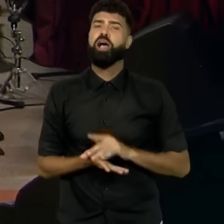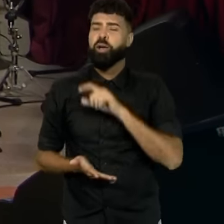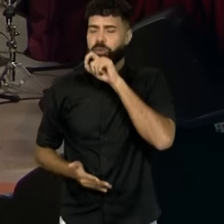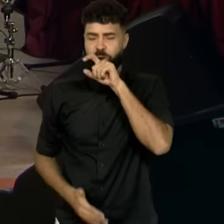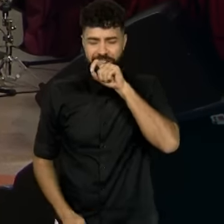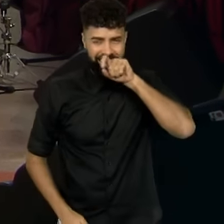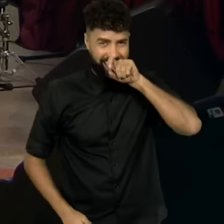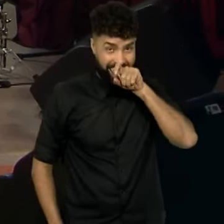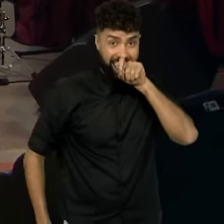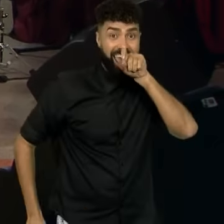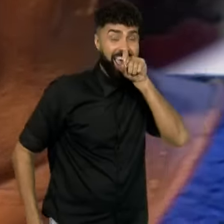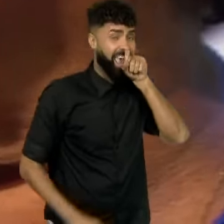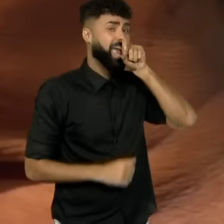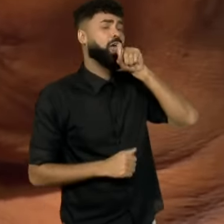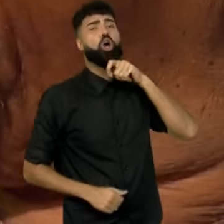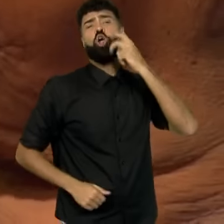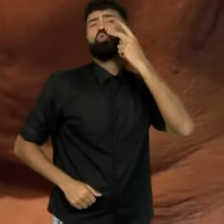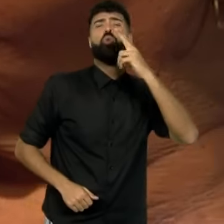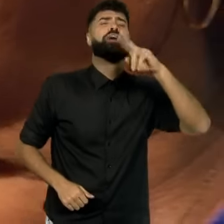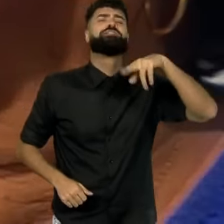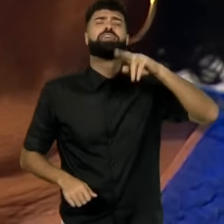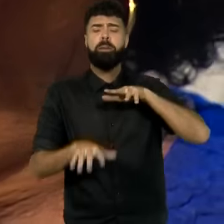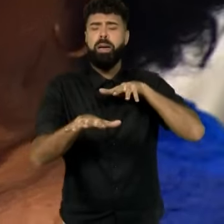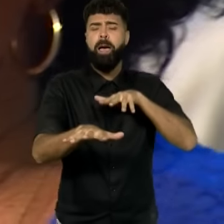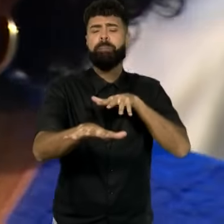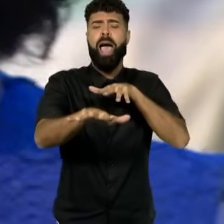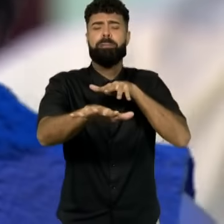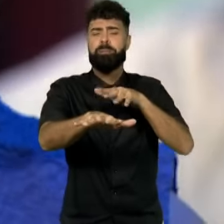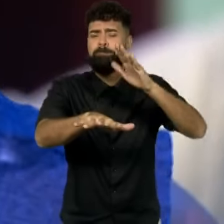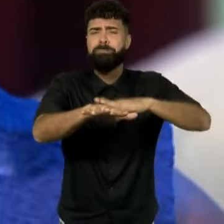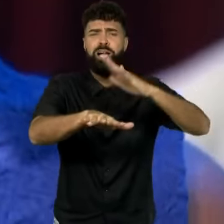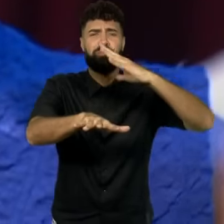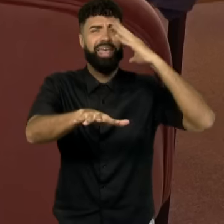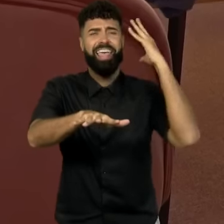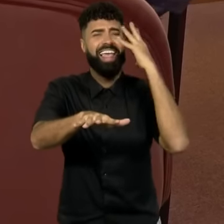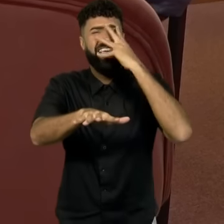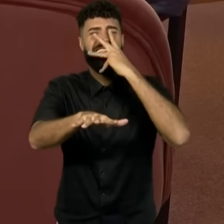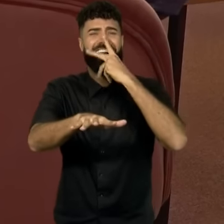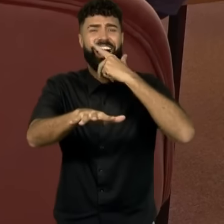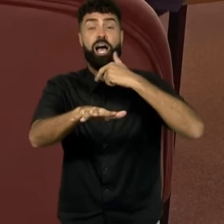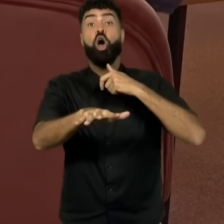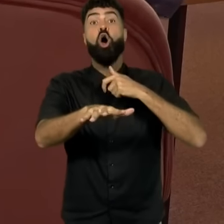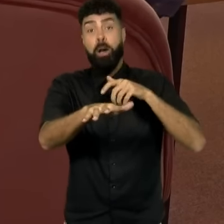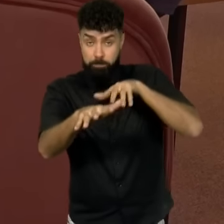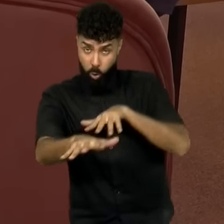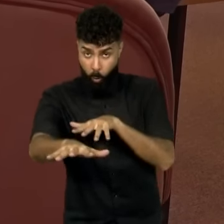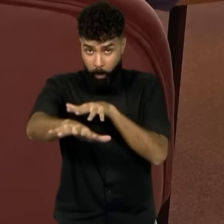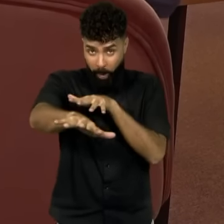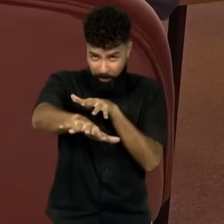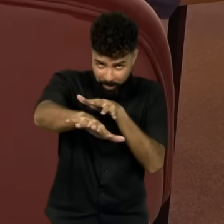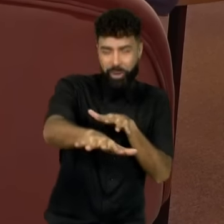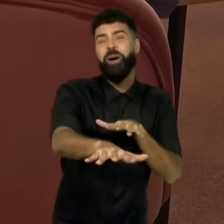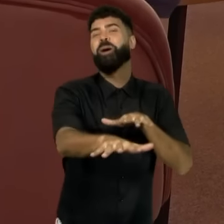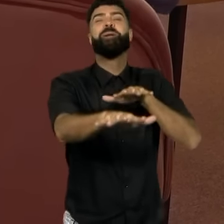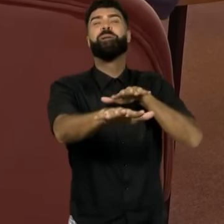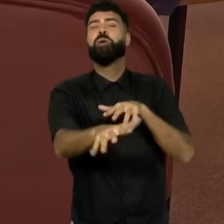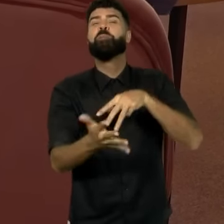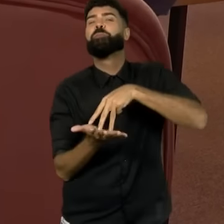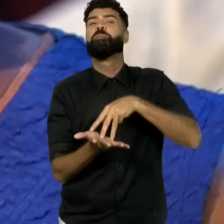Portela, eu nunca vi coisa mais bela. Quando ela pisa a